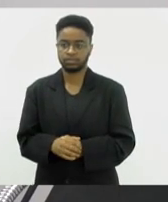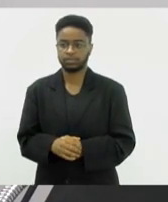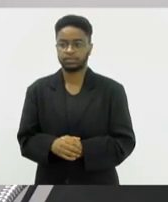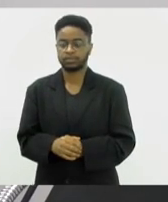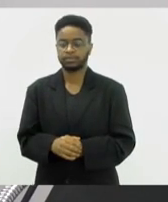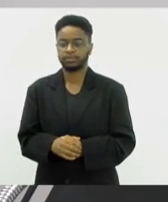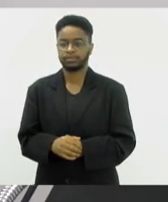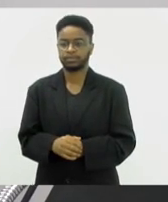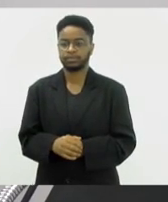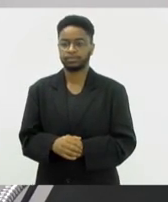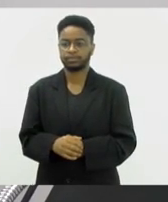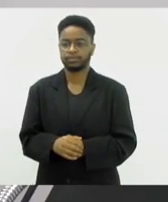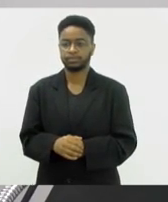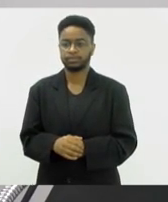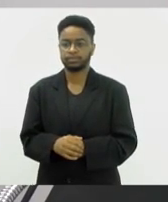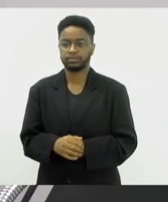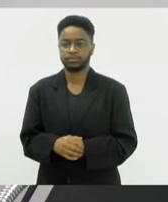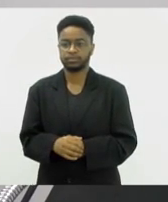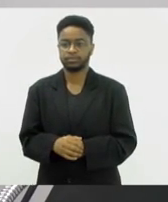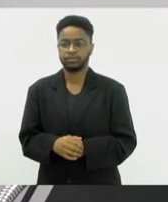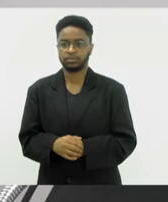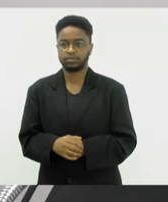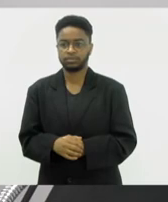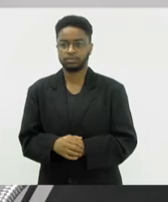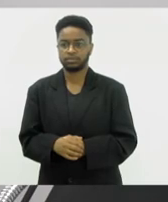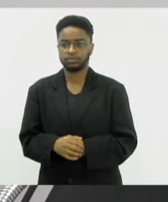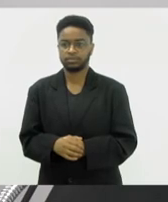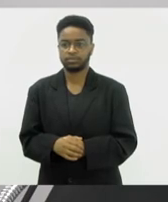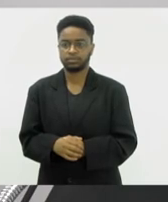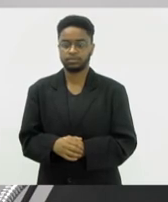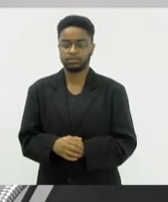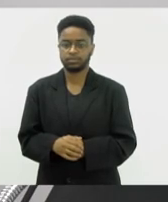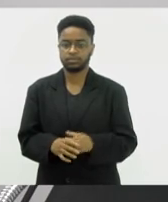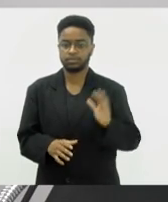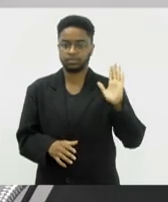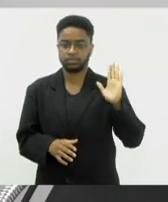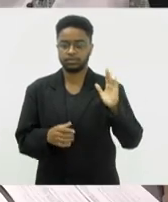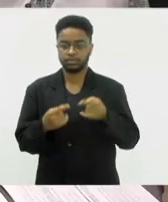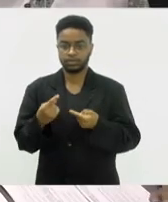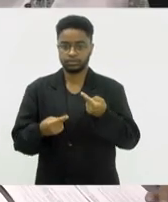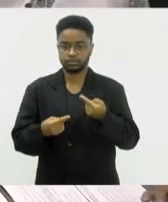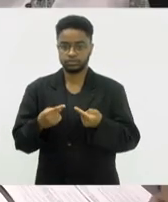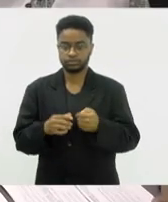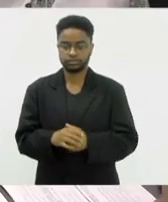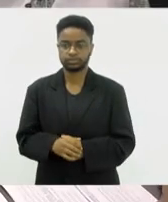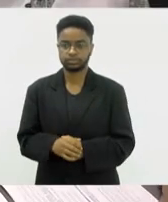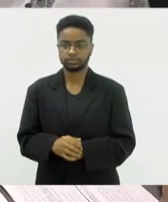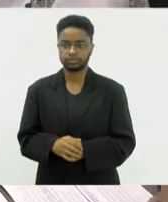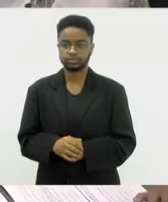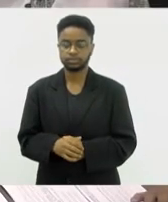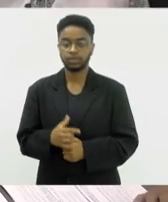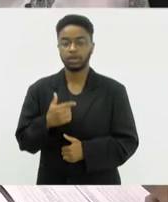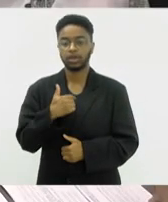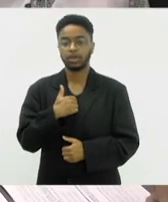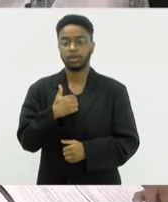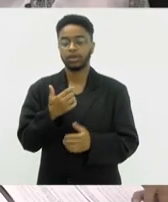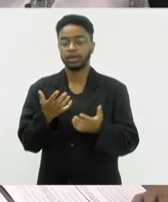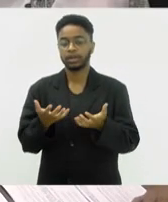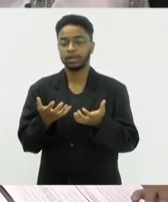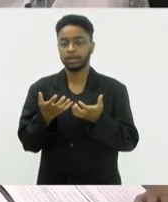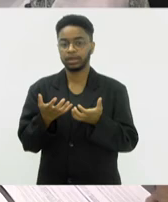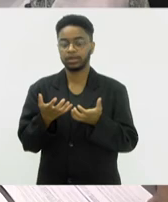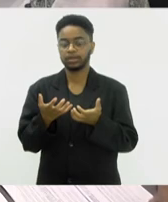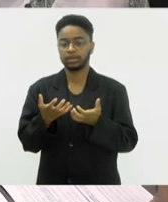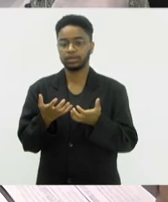Esquece de botar no anexo. Falta um minuto. Para discutir, presidente. Por favor. Presidente, queria